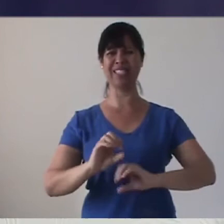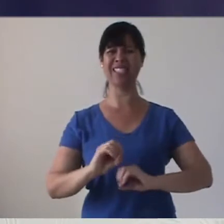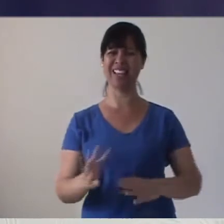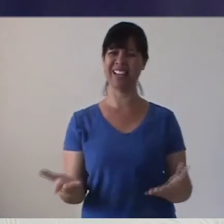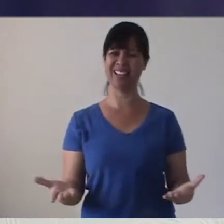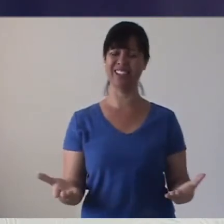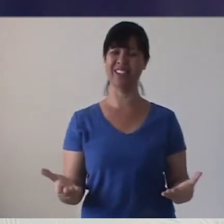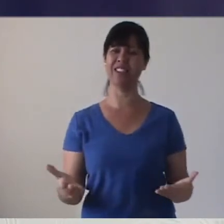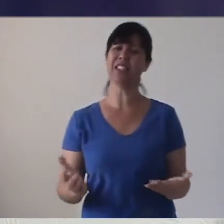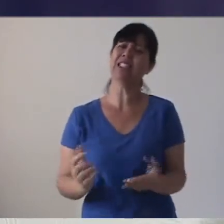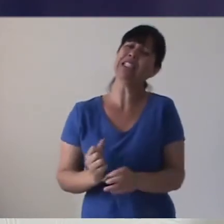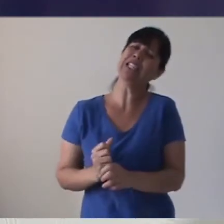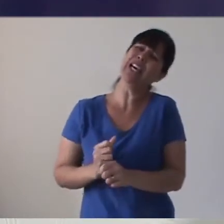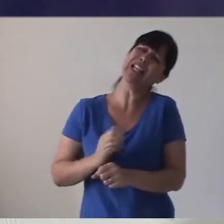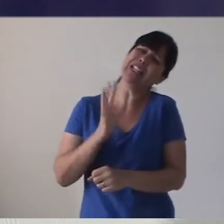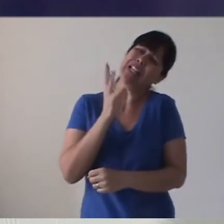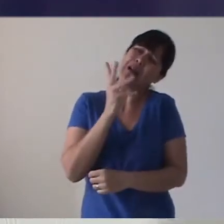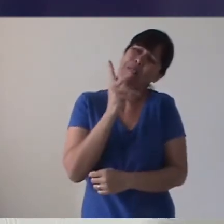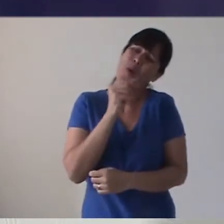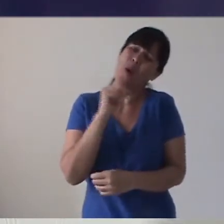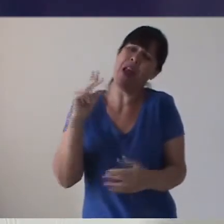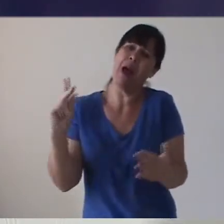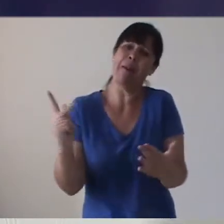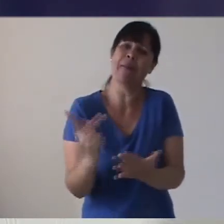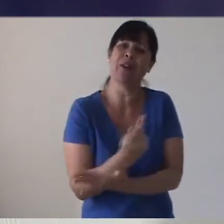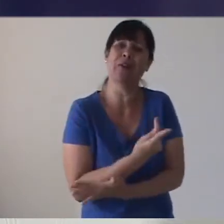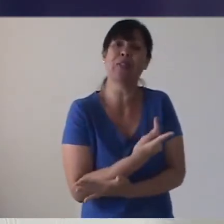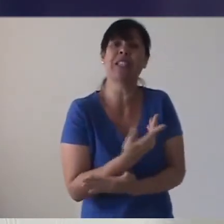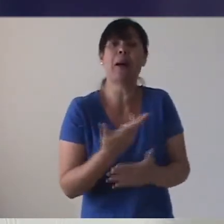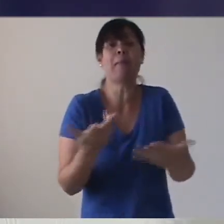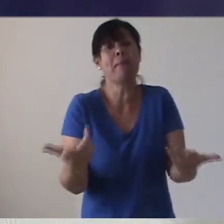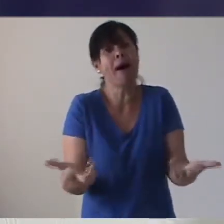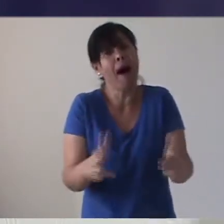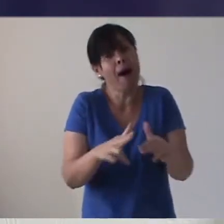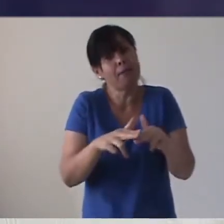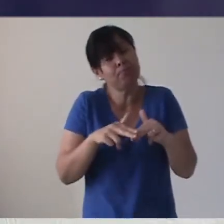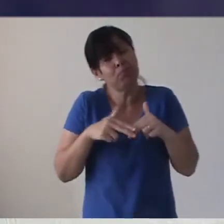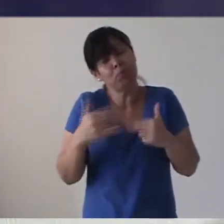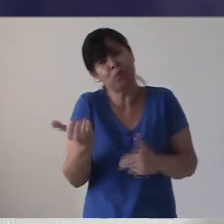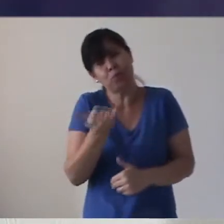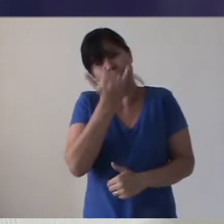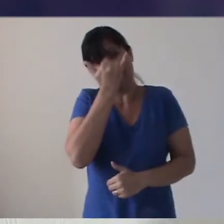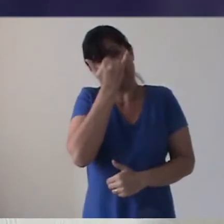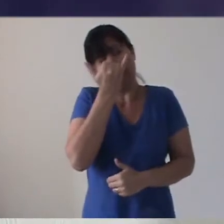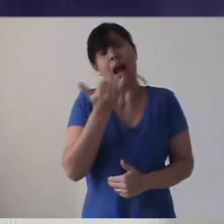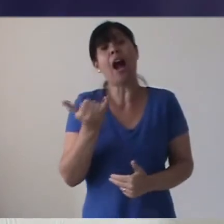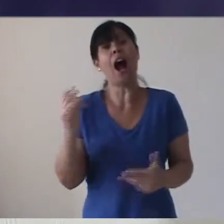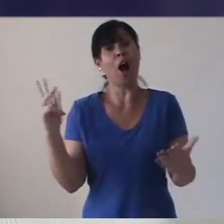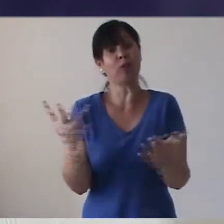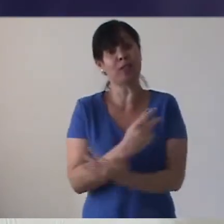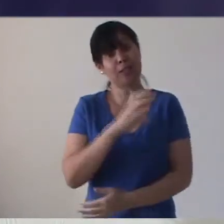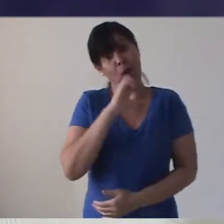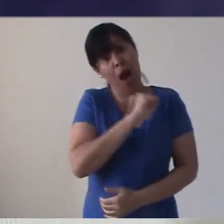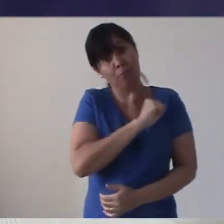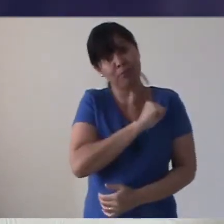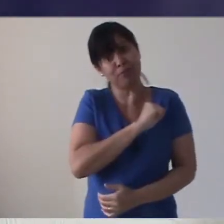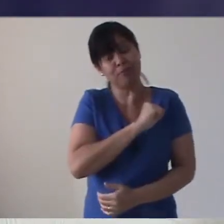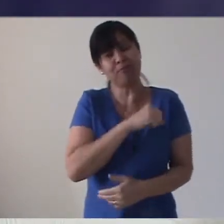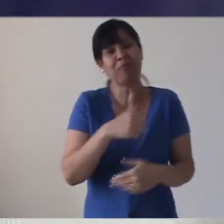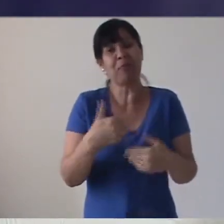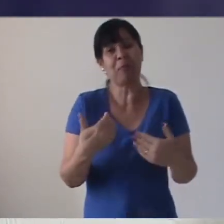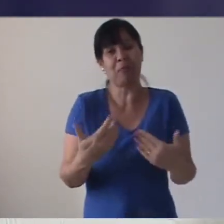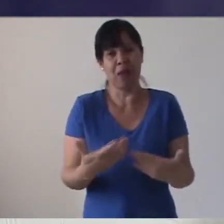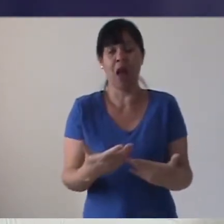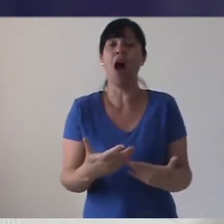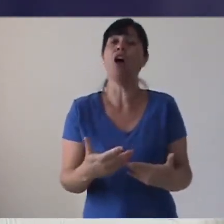iria demorar muito para acontecer, mas por uma desgraça acabou acontecendo mais